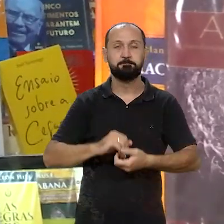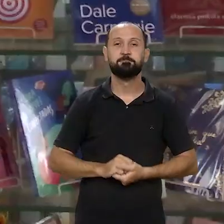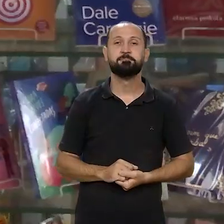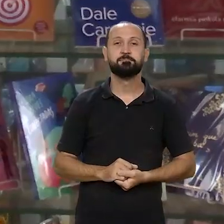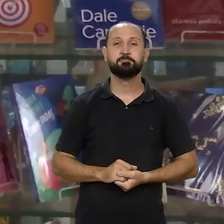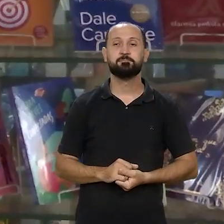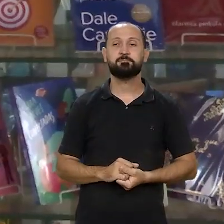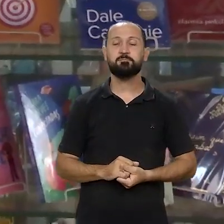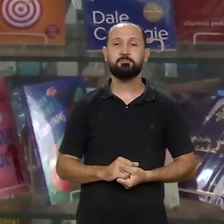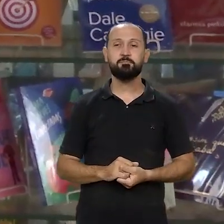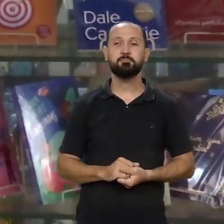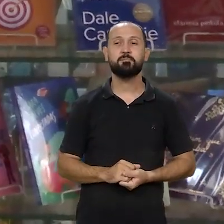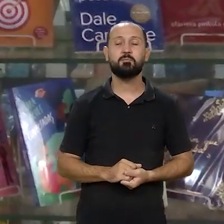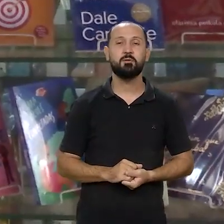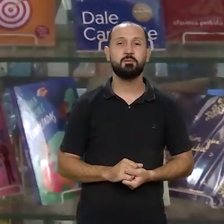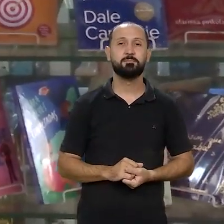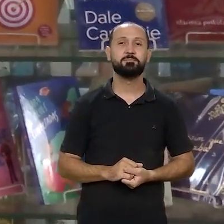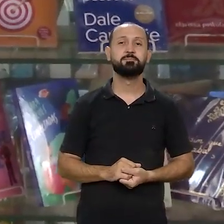lido.